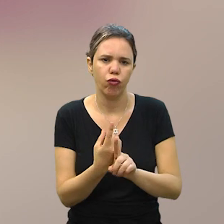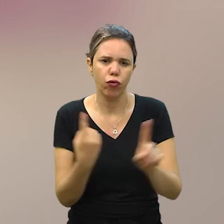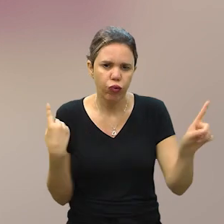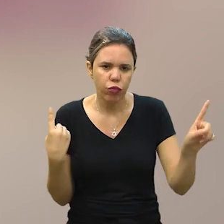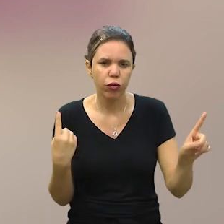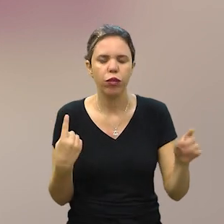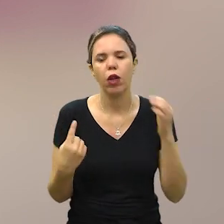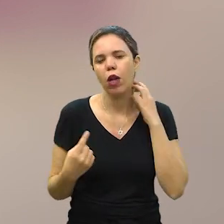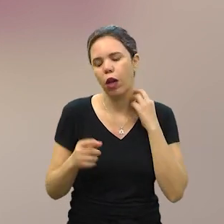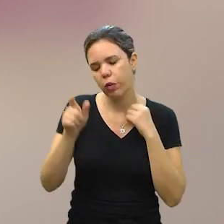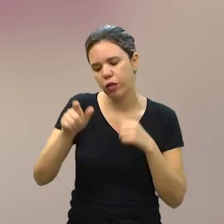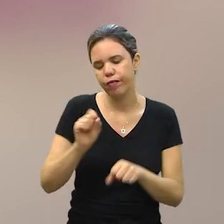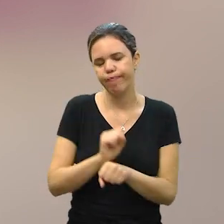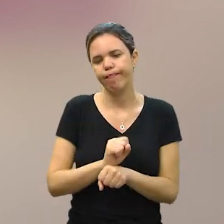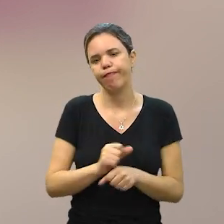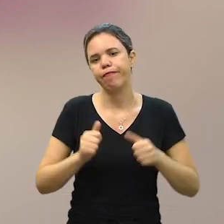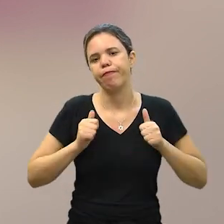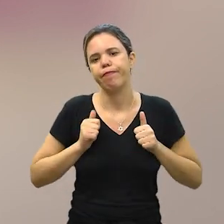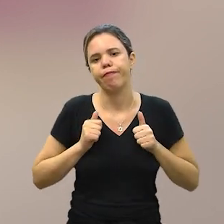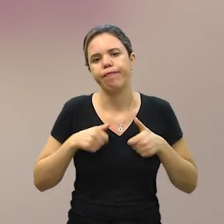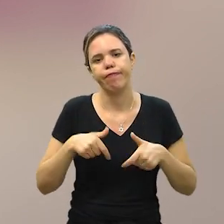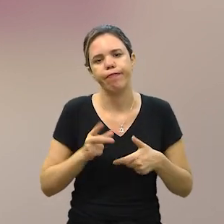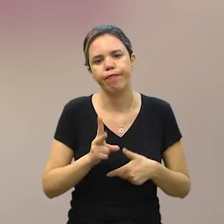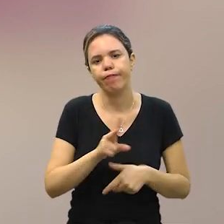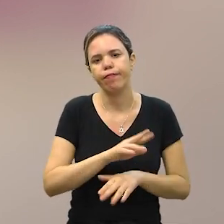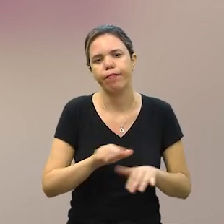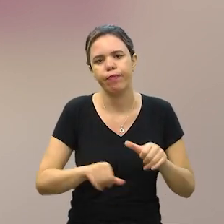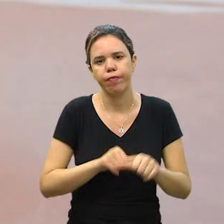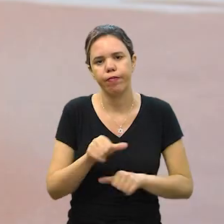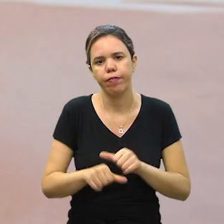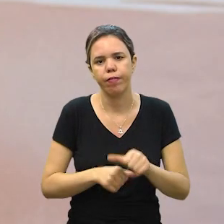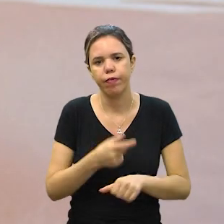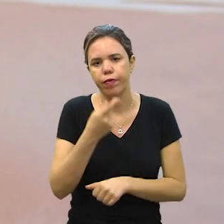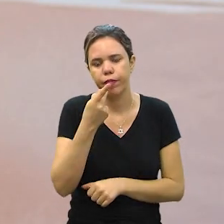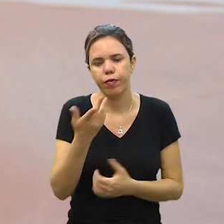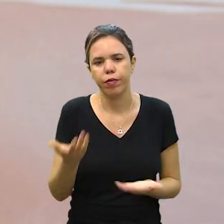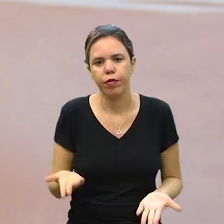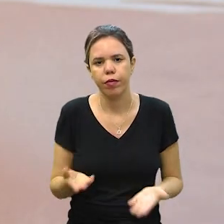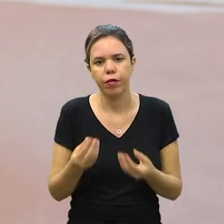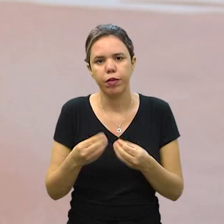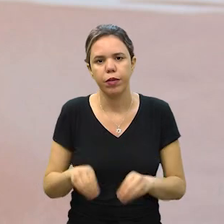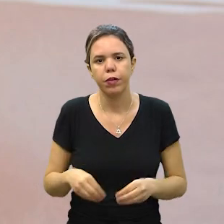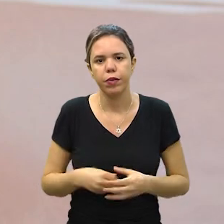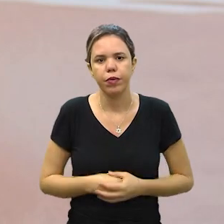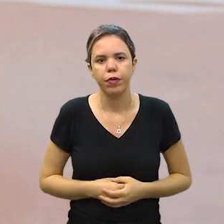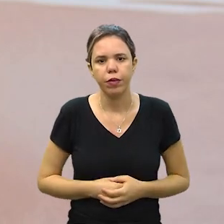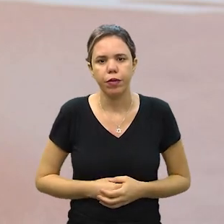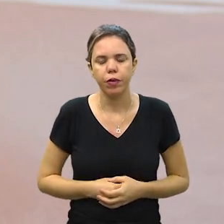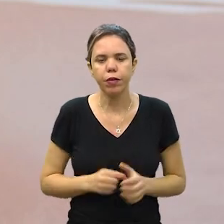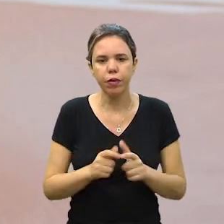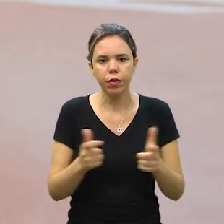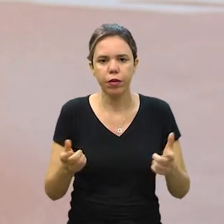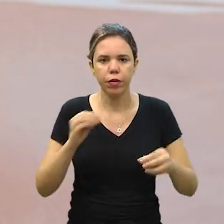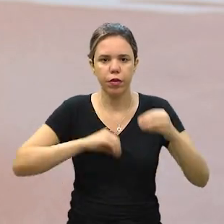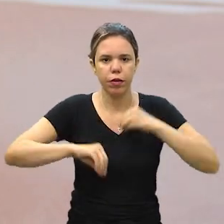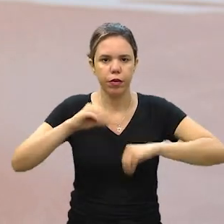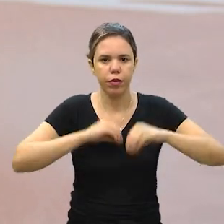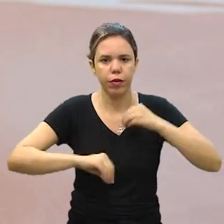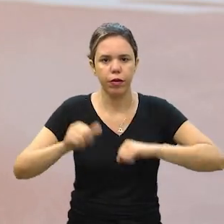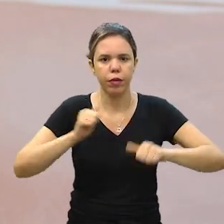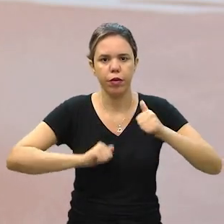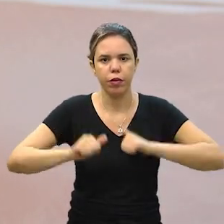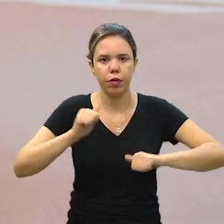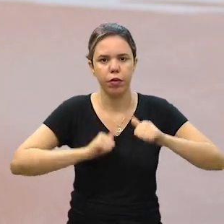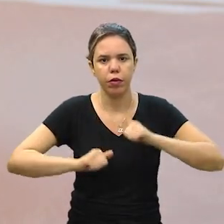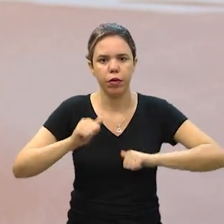De paralisar o outro das suas atividades rotineiras. A gente está falando aí que afetou, né? Aumentou